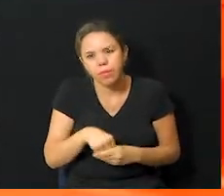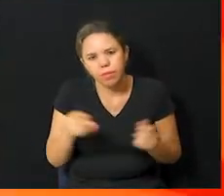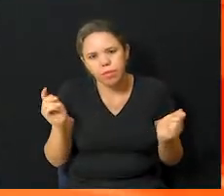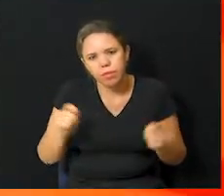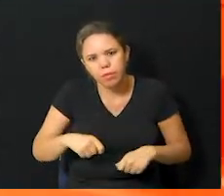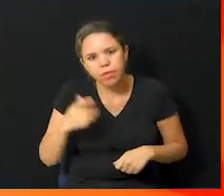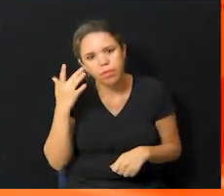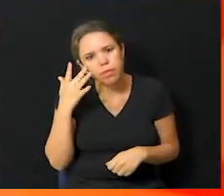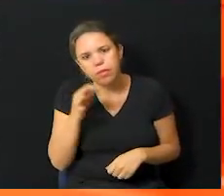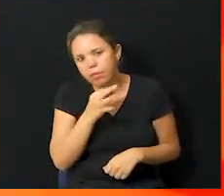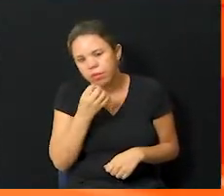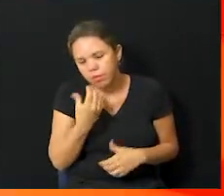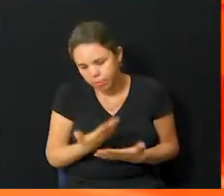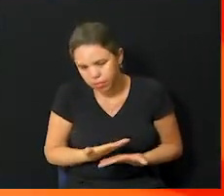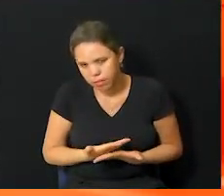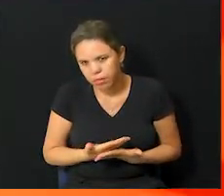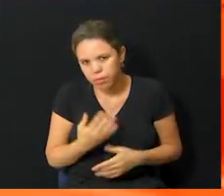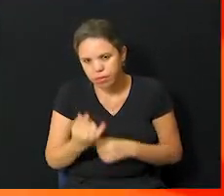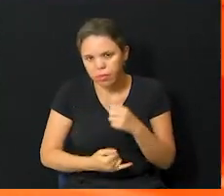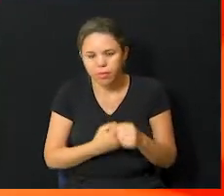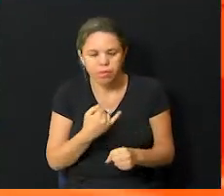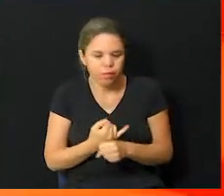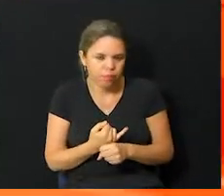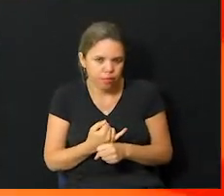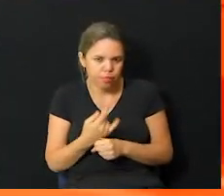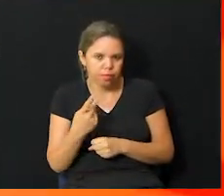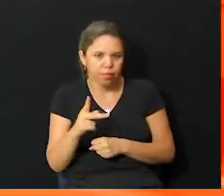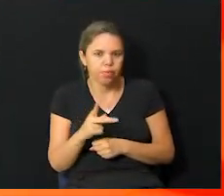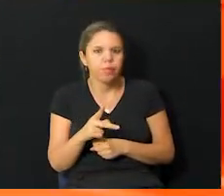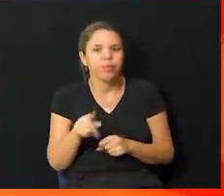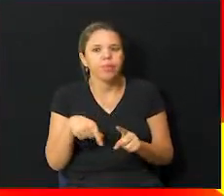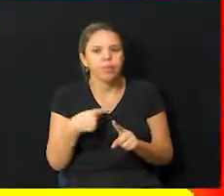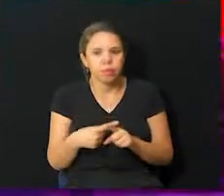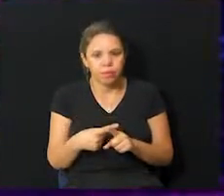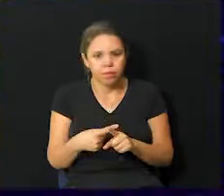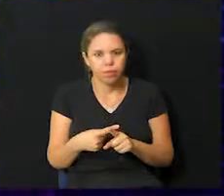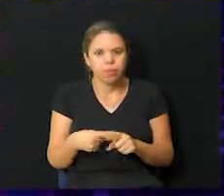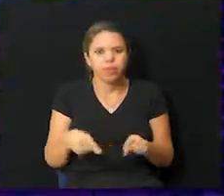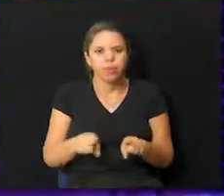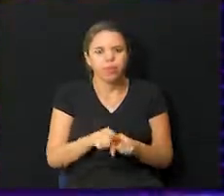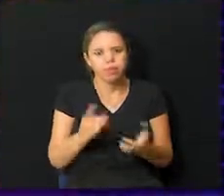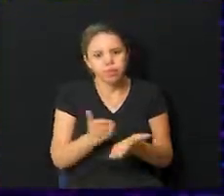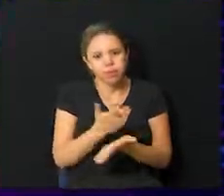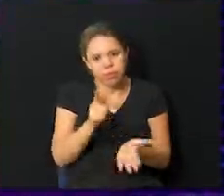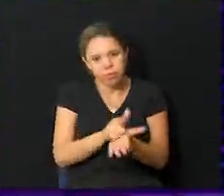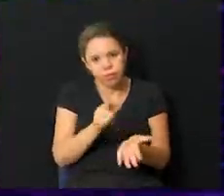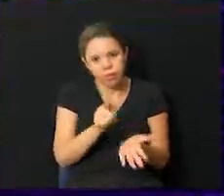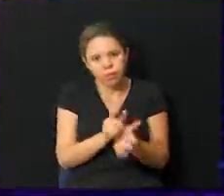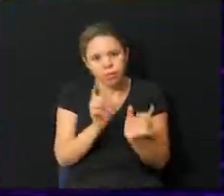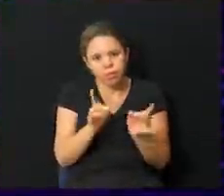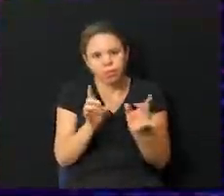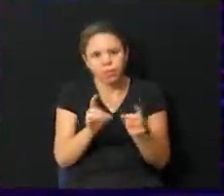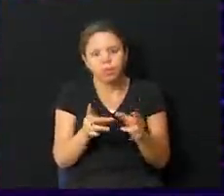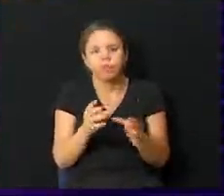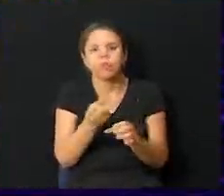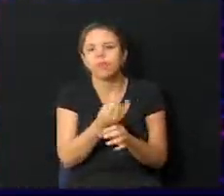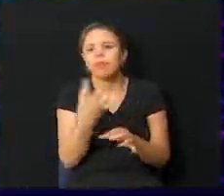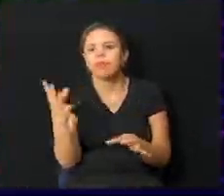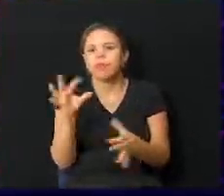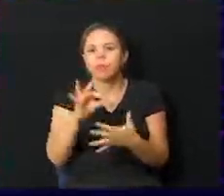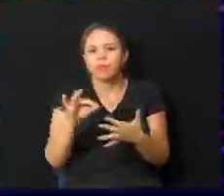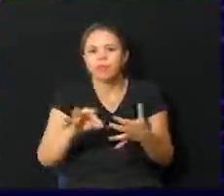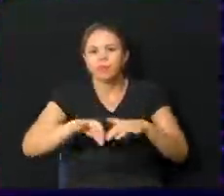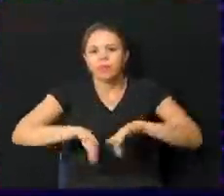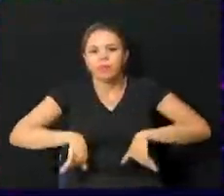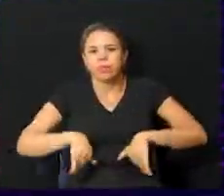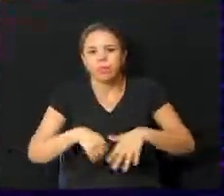uma fruição boa na plataforma deles, além do e-book. Ele é vendido como combo e